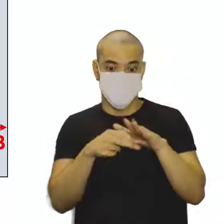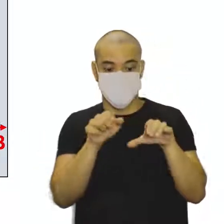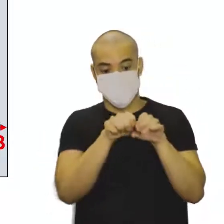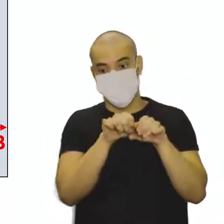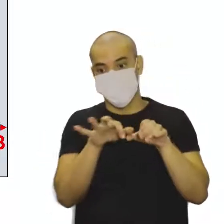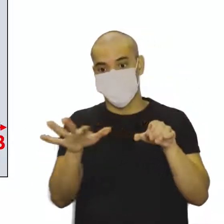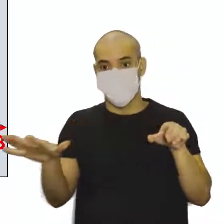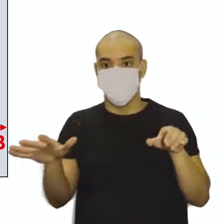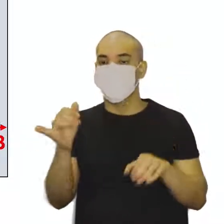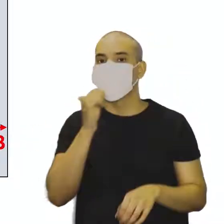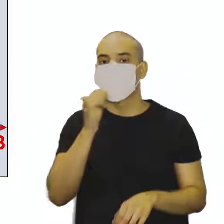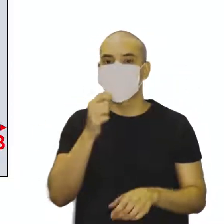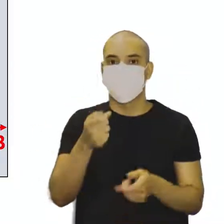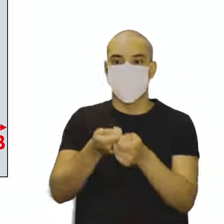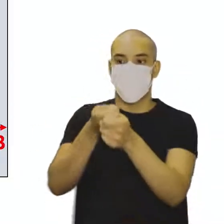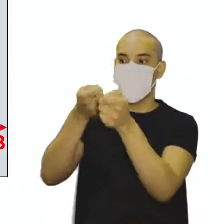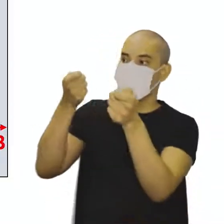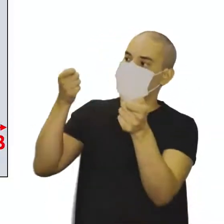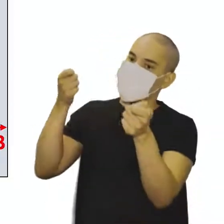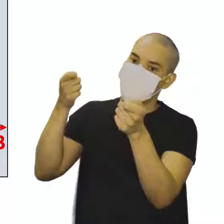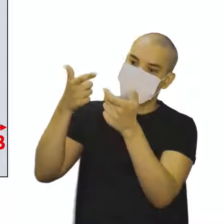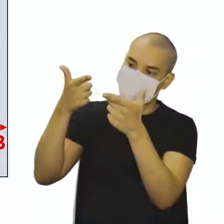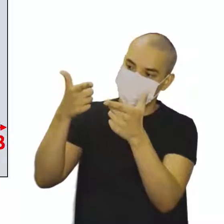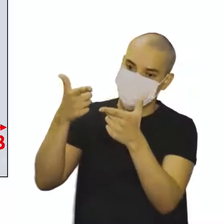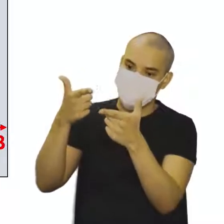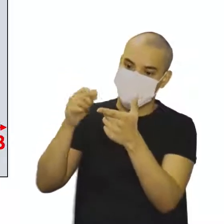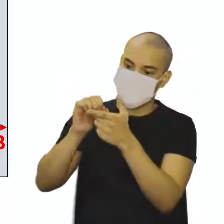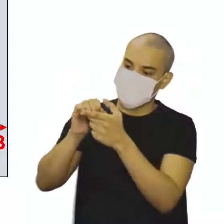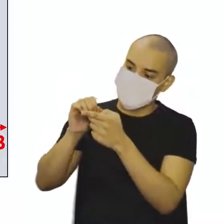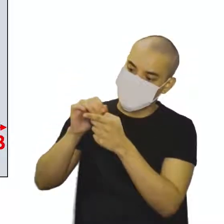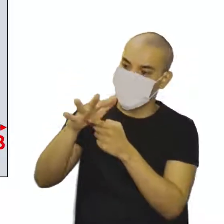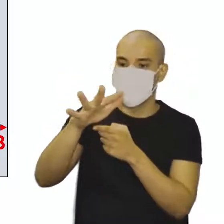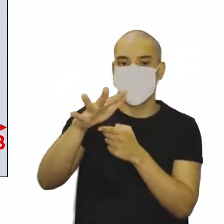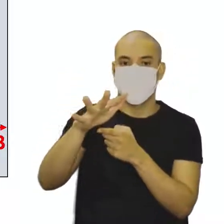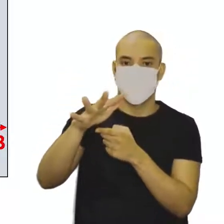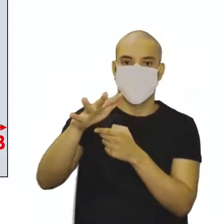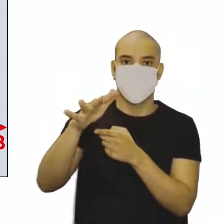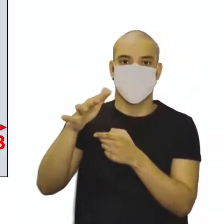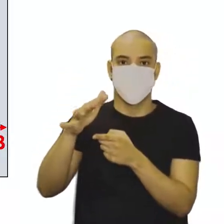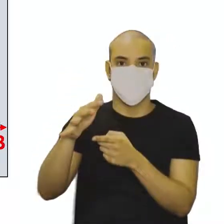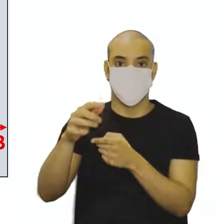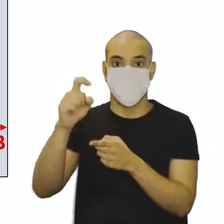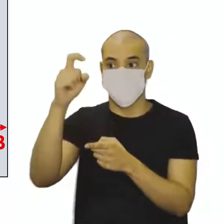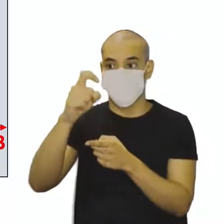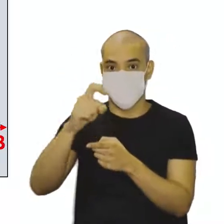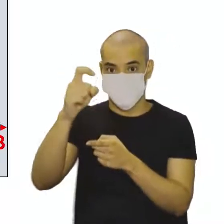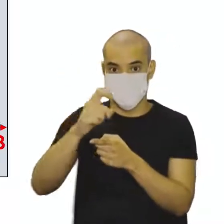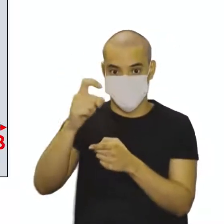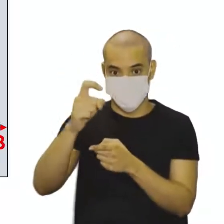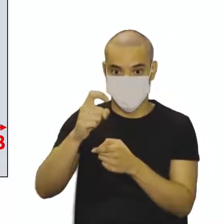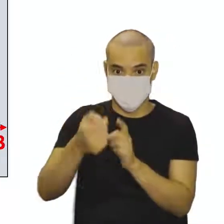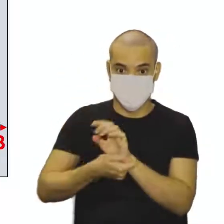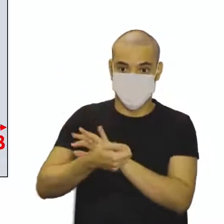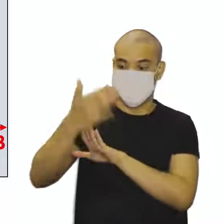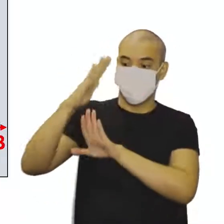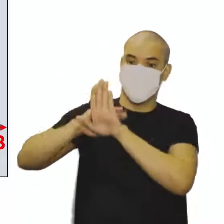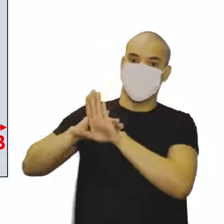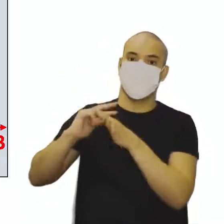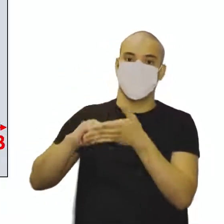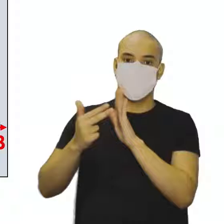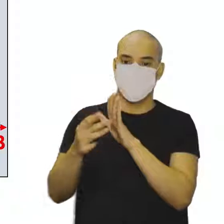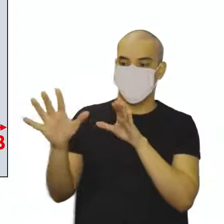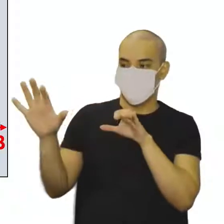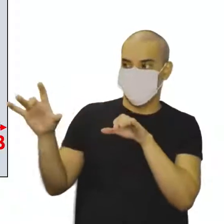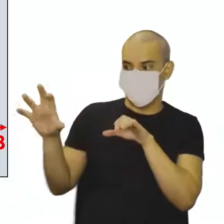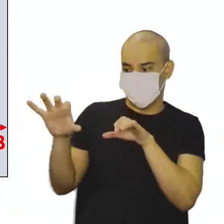imaginar, é uma flecha, a ponta da flecha é o saindo, tá? E o xizinho, que é a parte de trás, é o